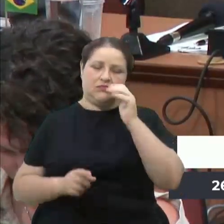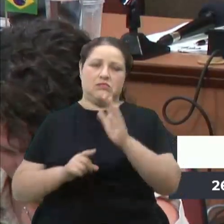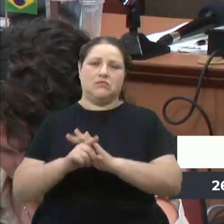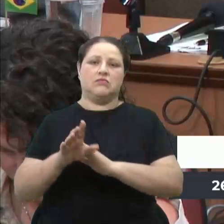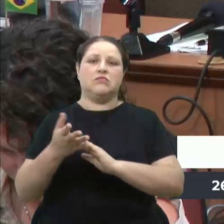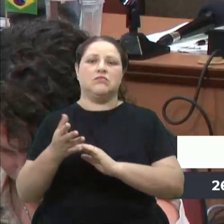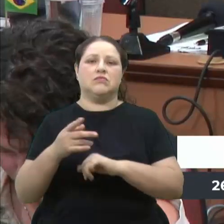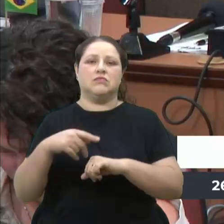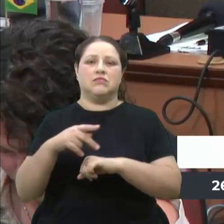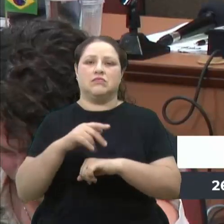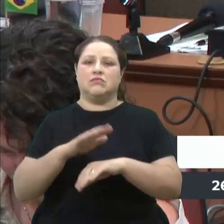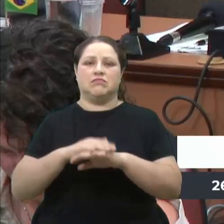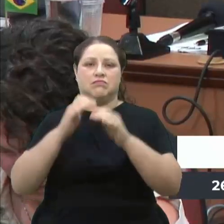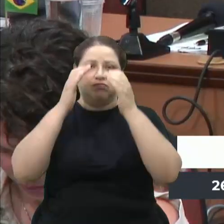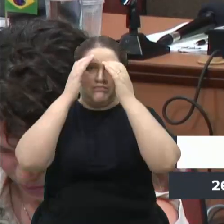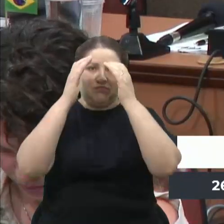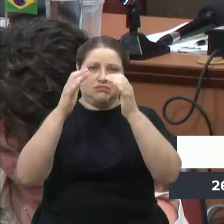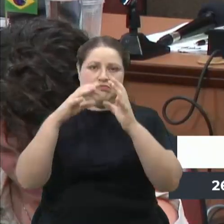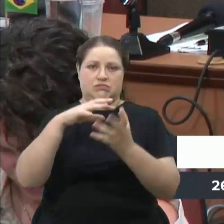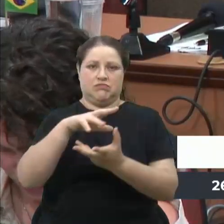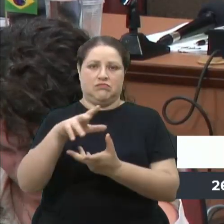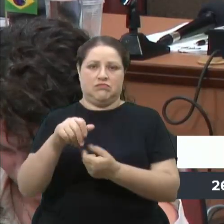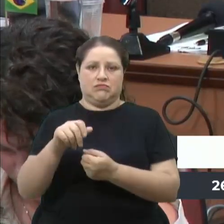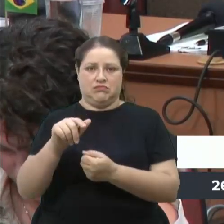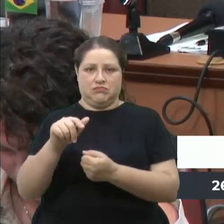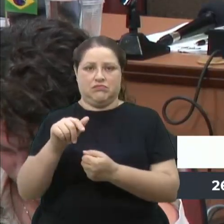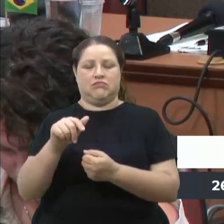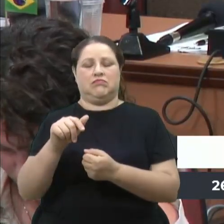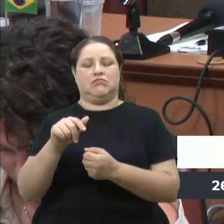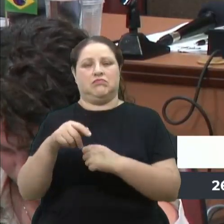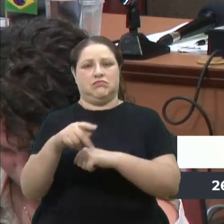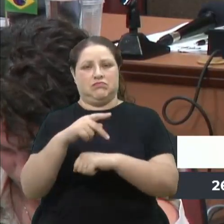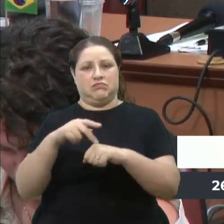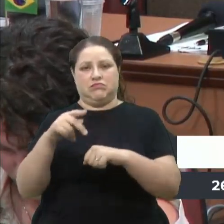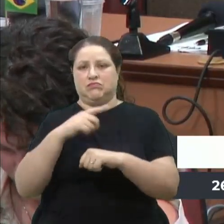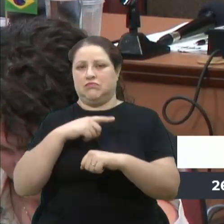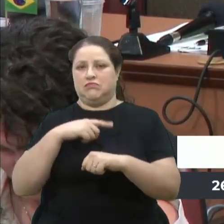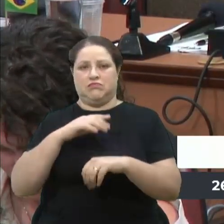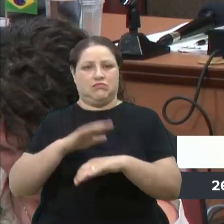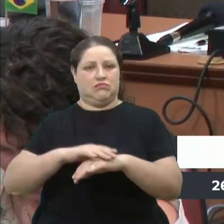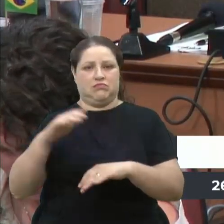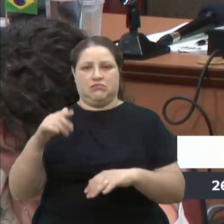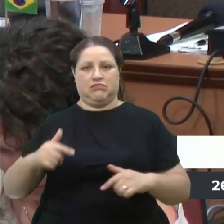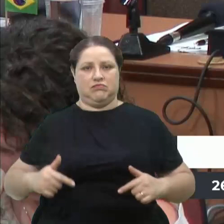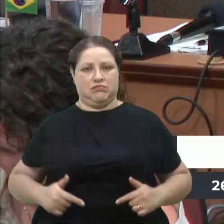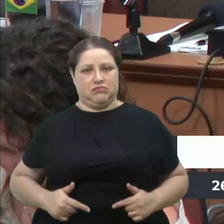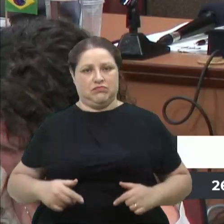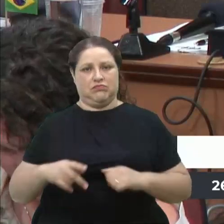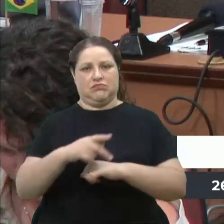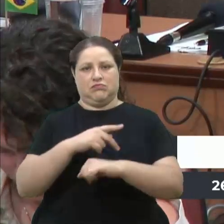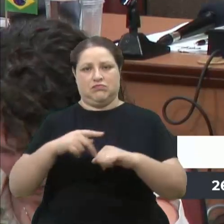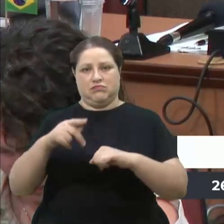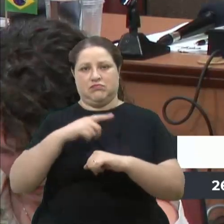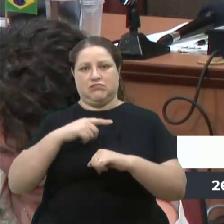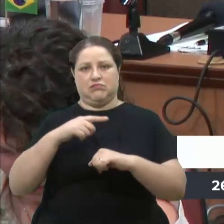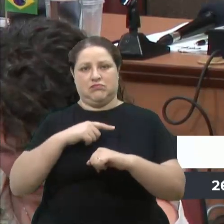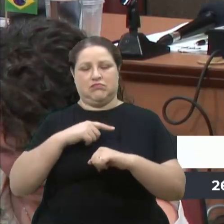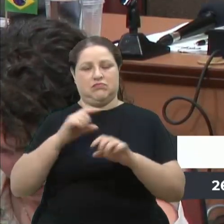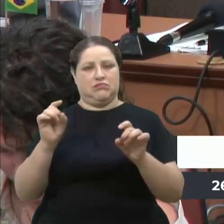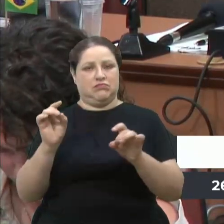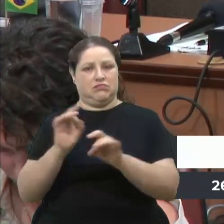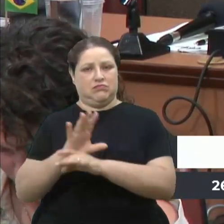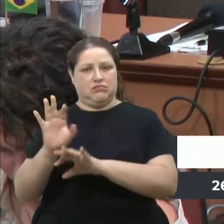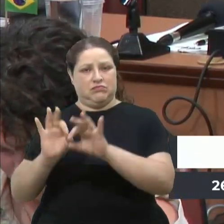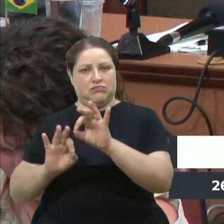respeitado do mundo o país que tem mais armamentos o país que está preparado para uma guerra